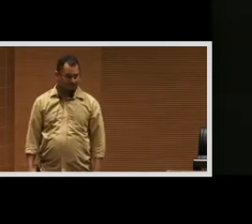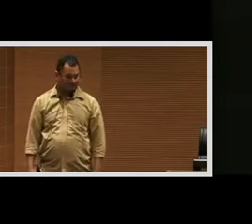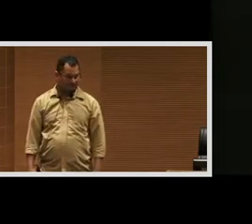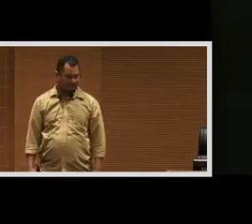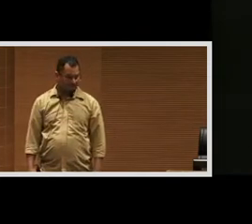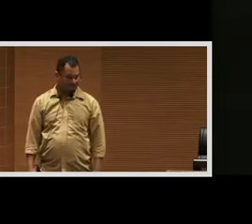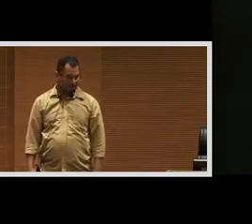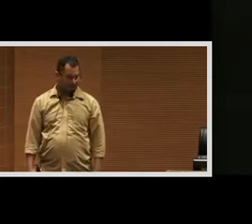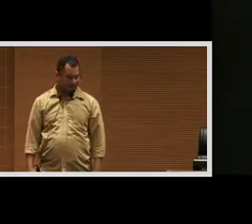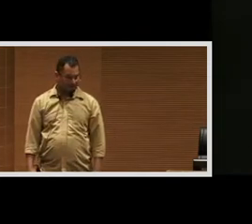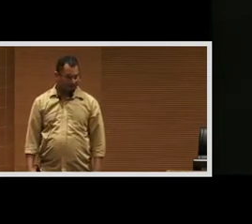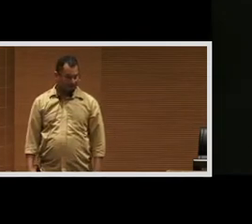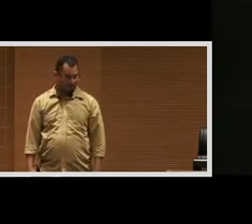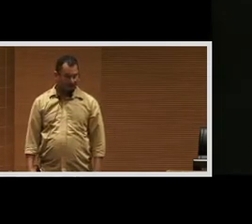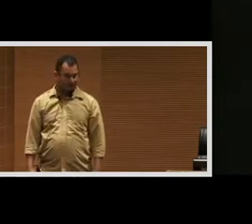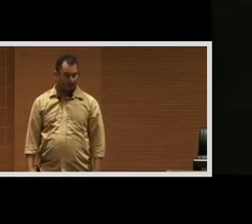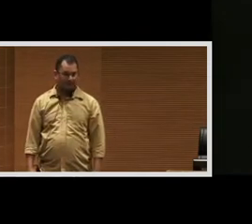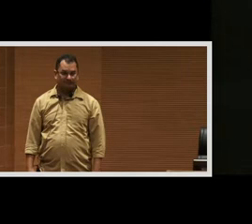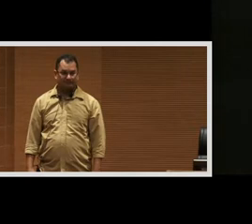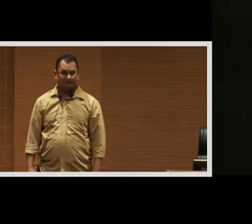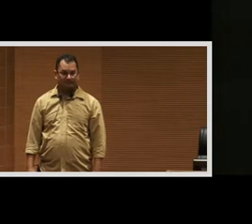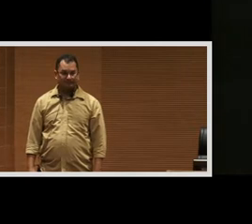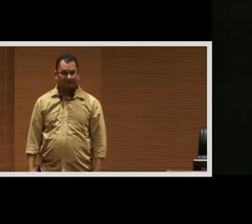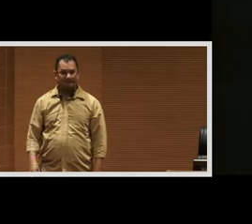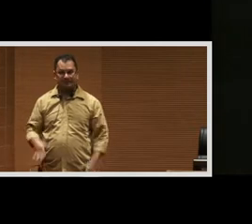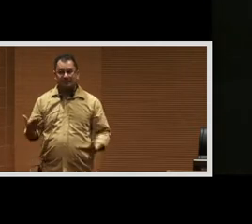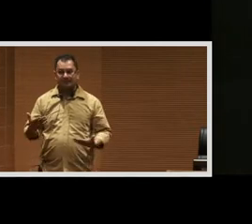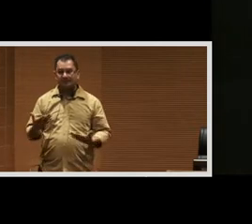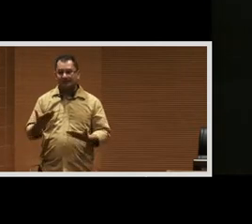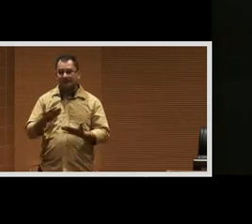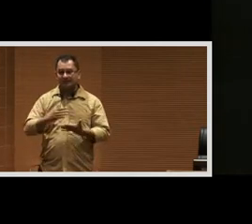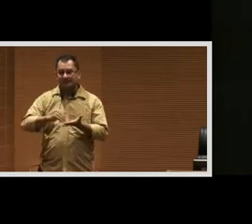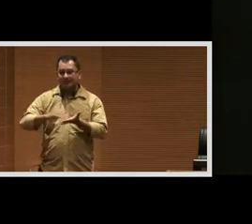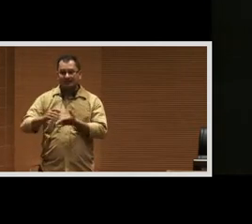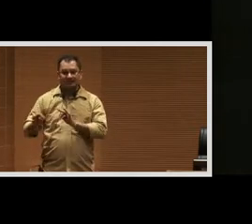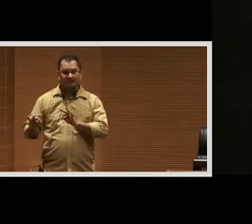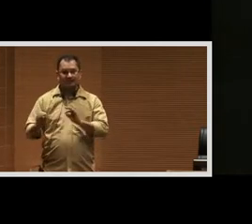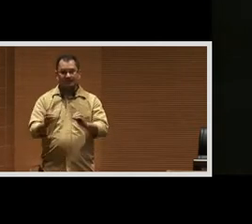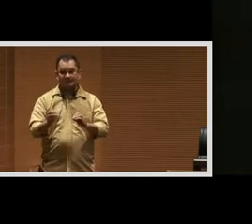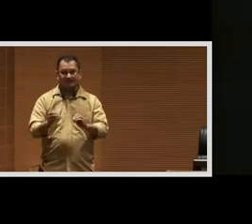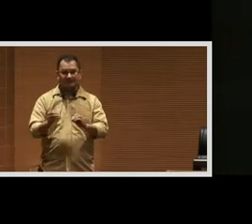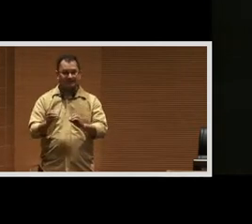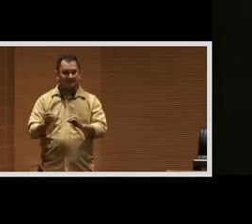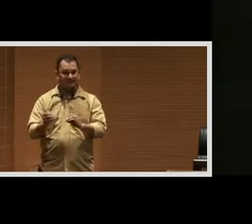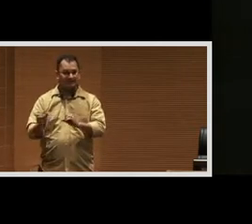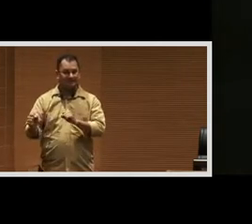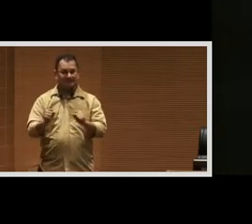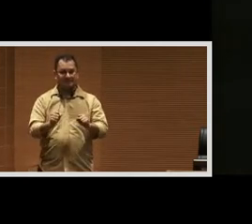E, com isso, se isentam todas as instâncias de poder. Todas.